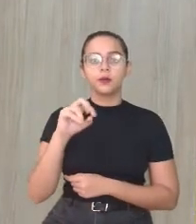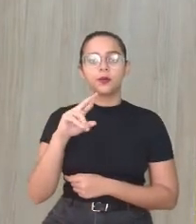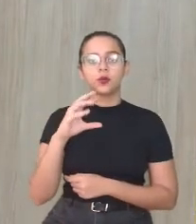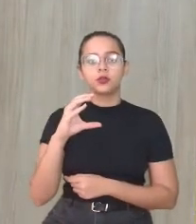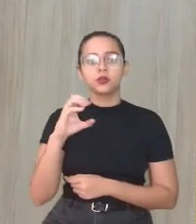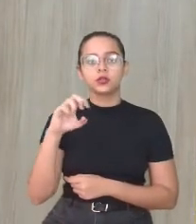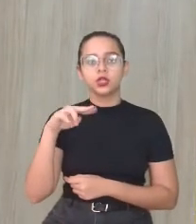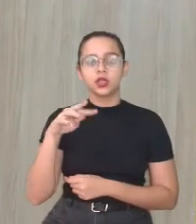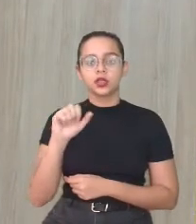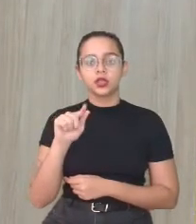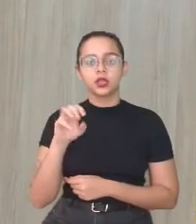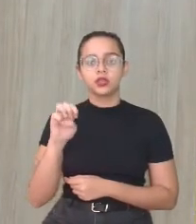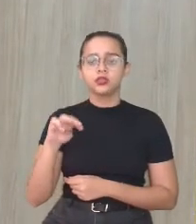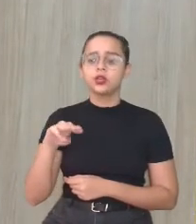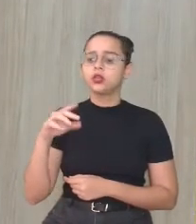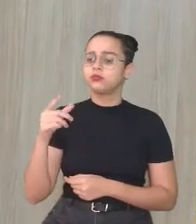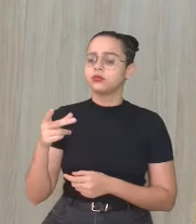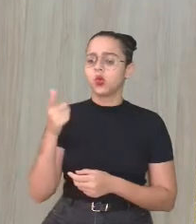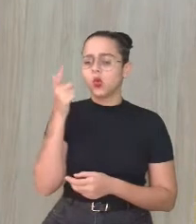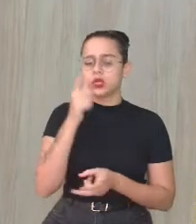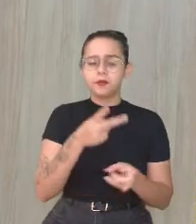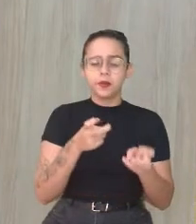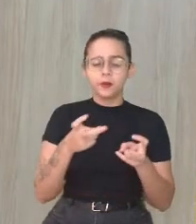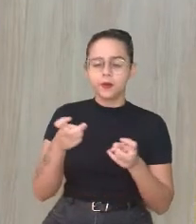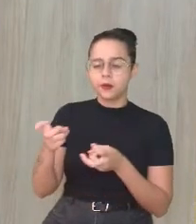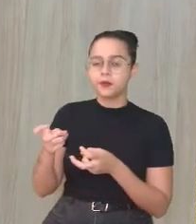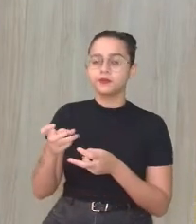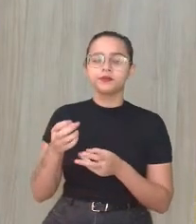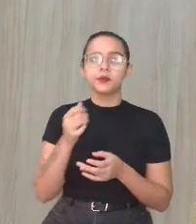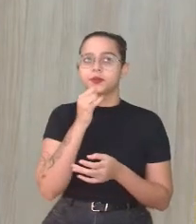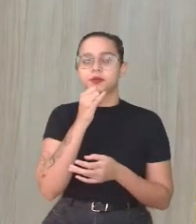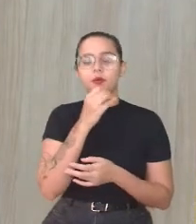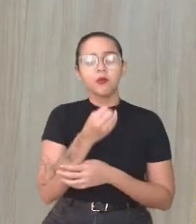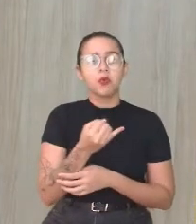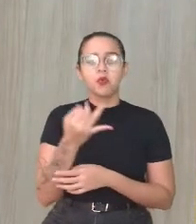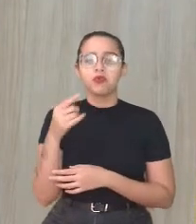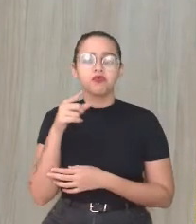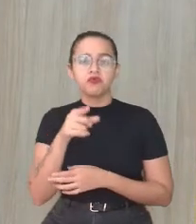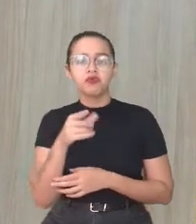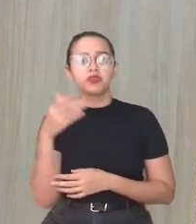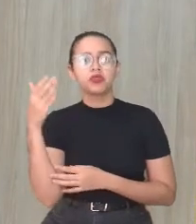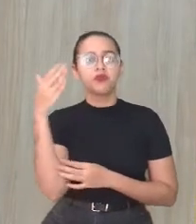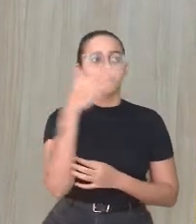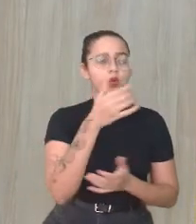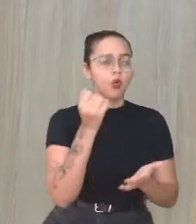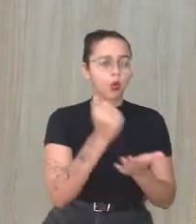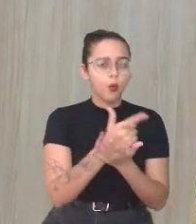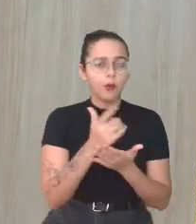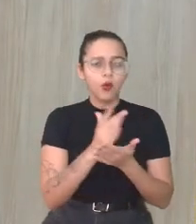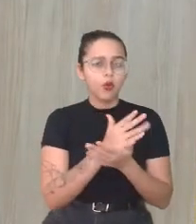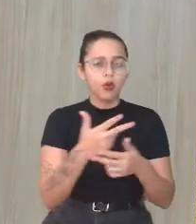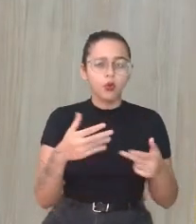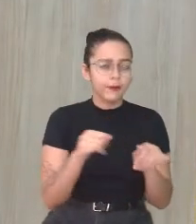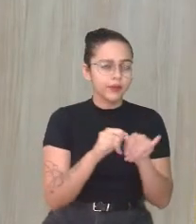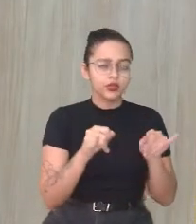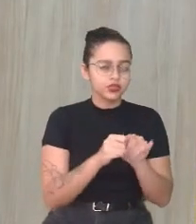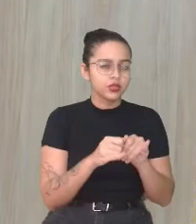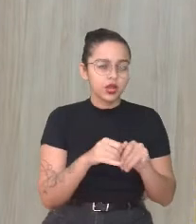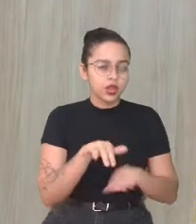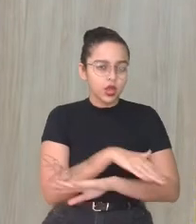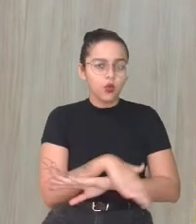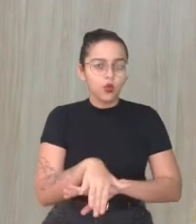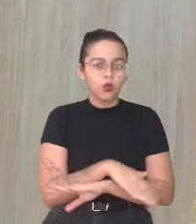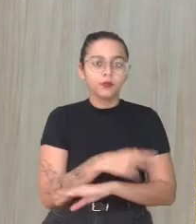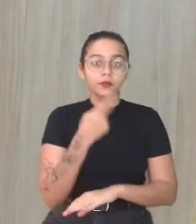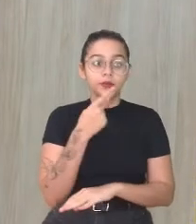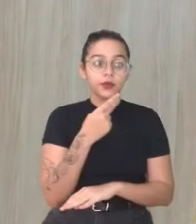observa em várias situações do dia a dia, né? Ou seja, quantas vezes você aí foi lá comprar uma coisa, uma besteira no meio da rua, aí